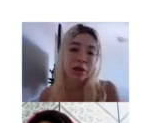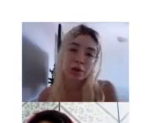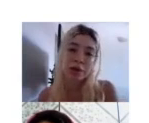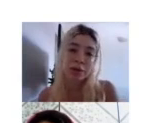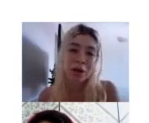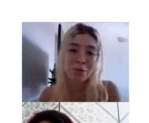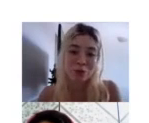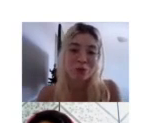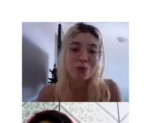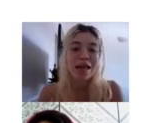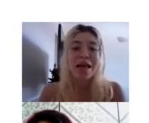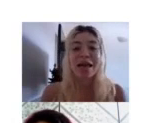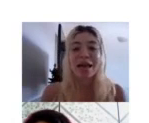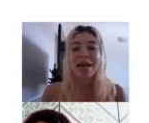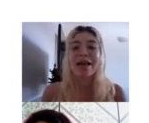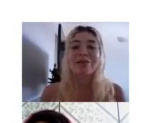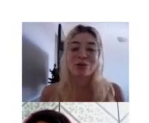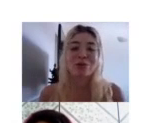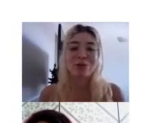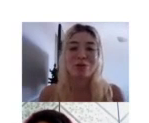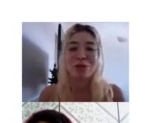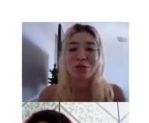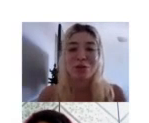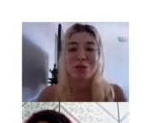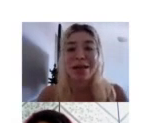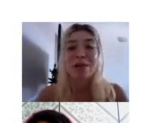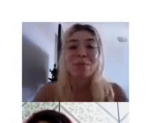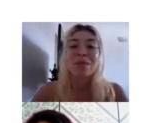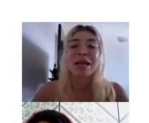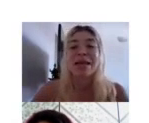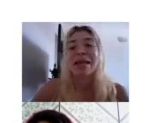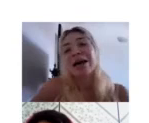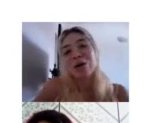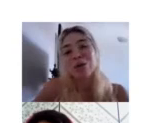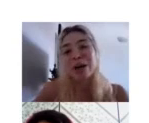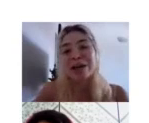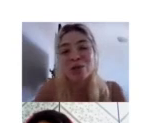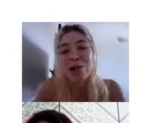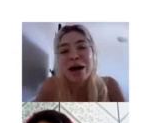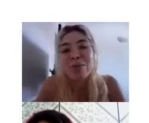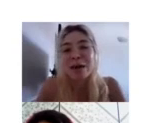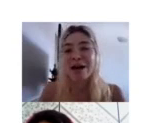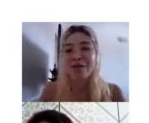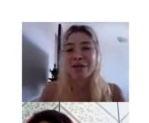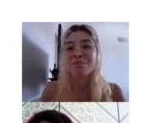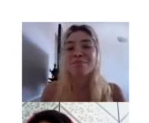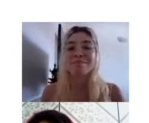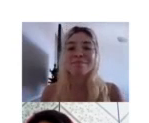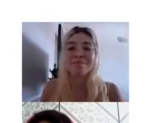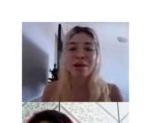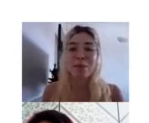produção fílmica no ensino remoto. Aí trouxe esses dois printzinhos aí. E agora eu passo a